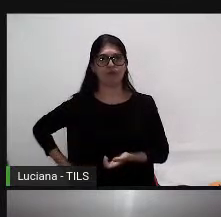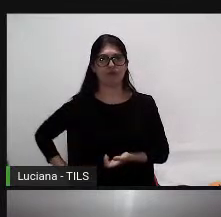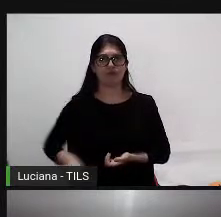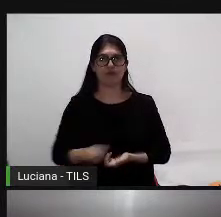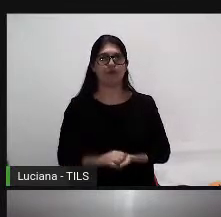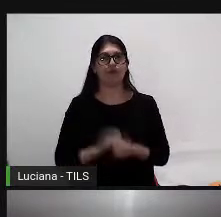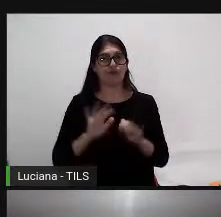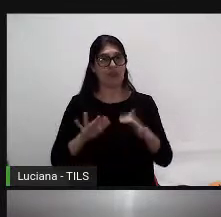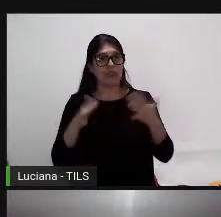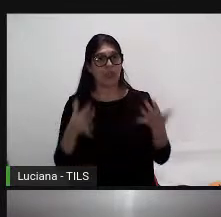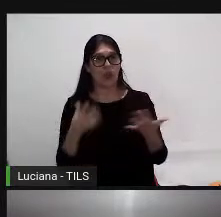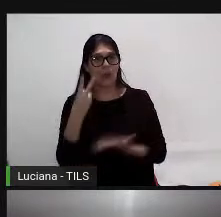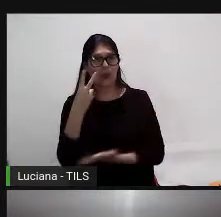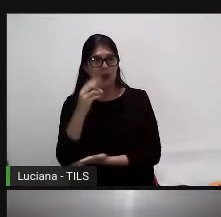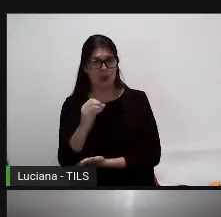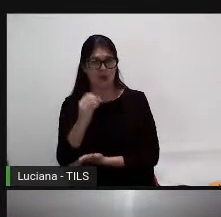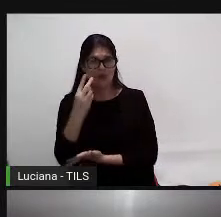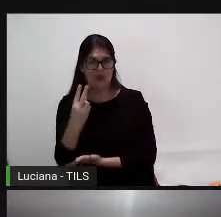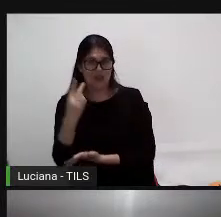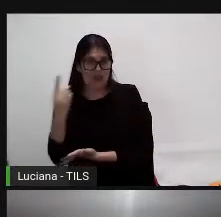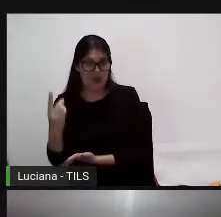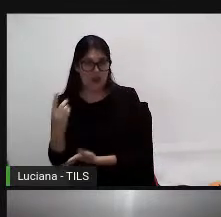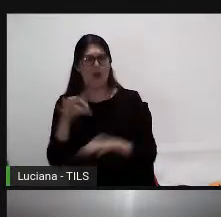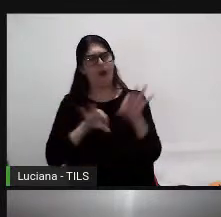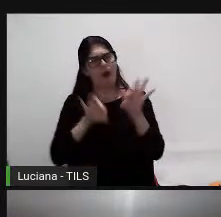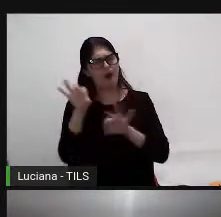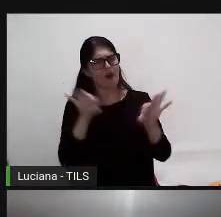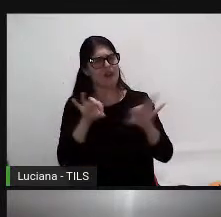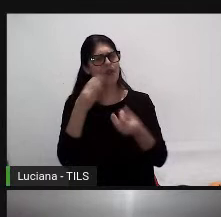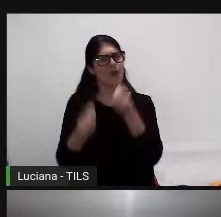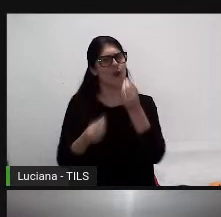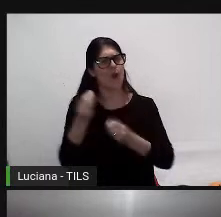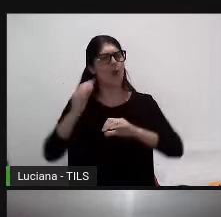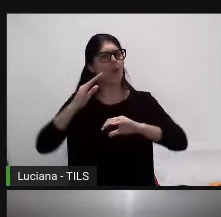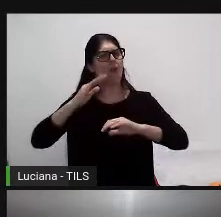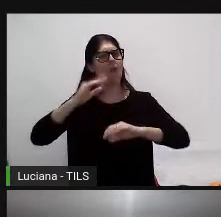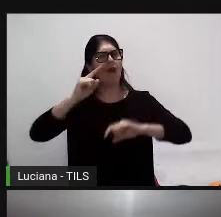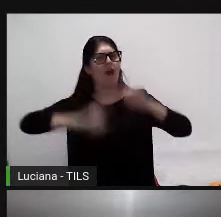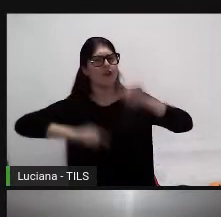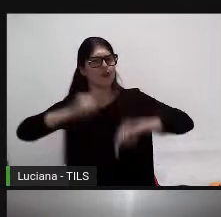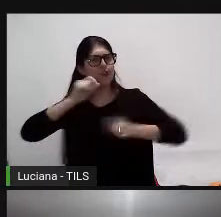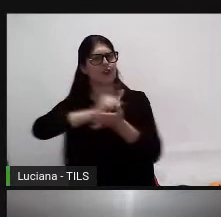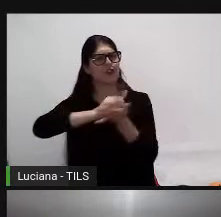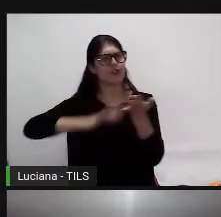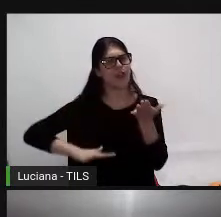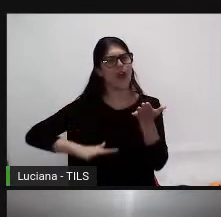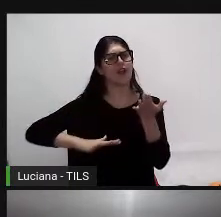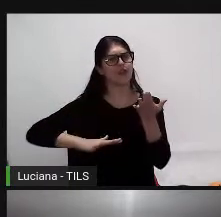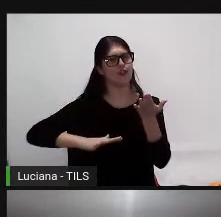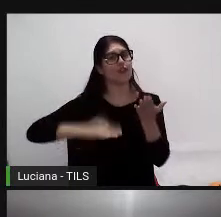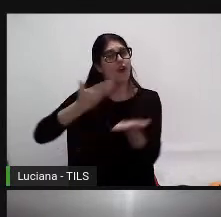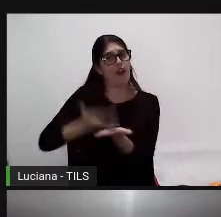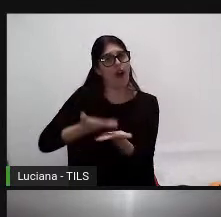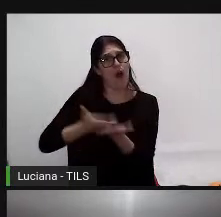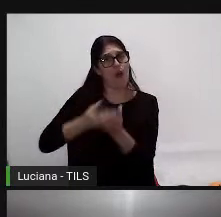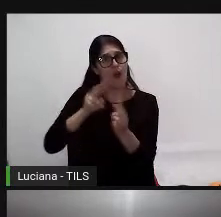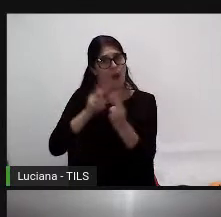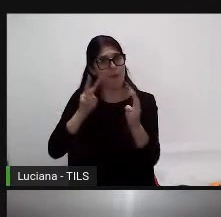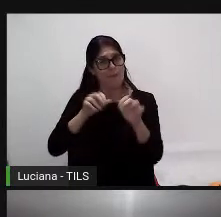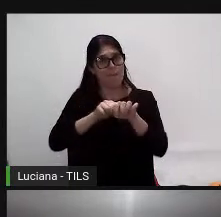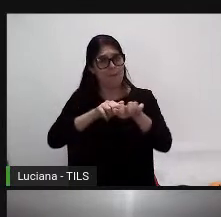Então, 2021, né? Organização das atividades letivas do ensino remoto. Então, estamos falando de um